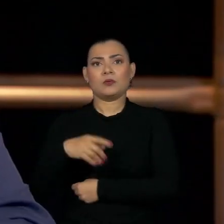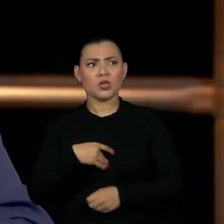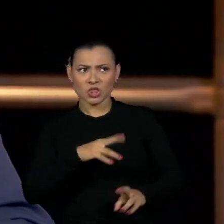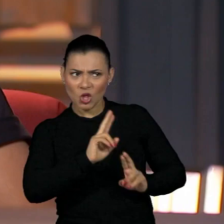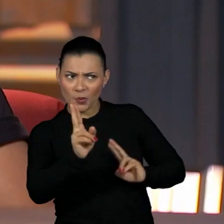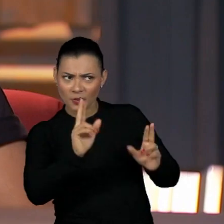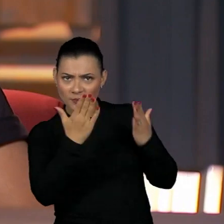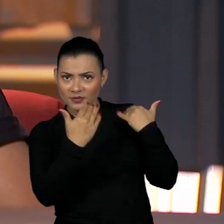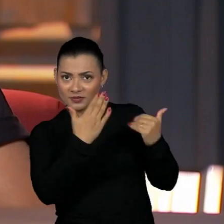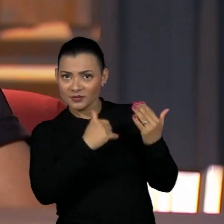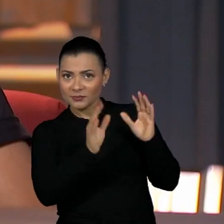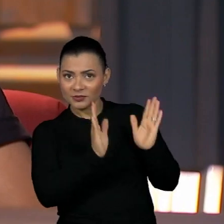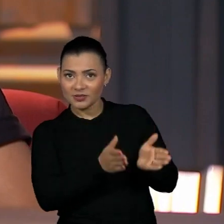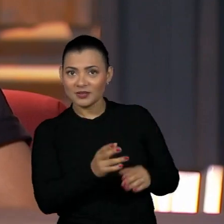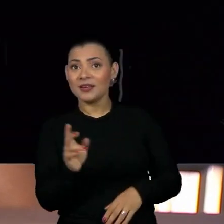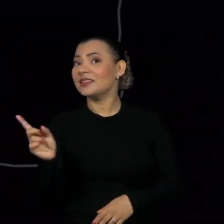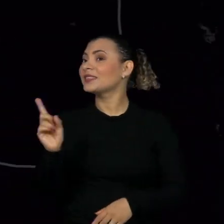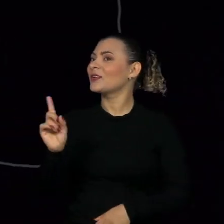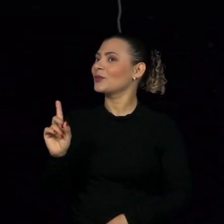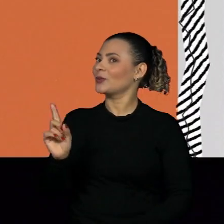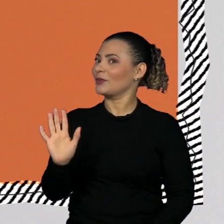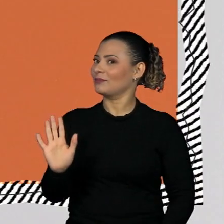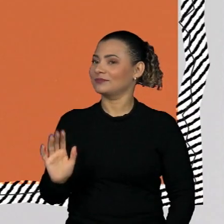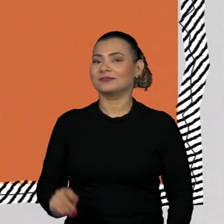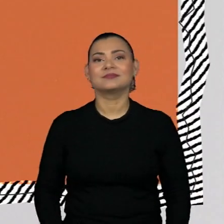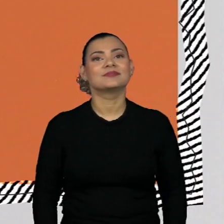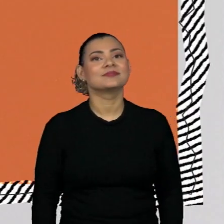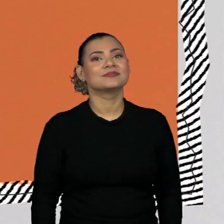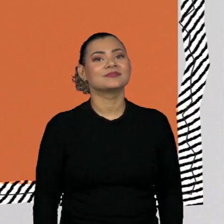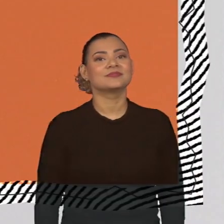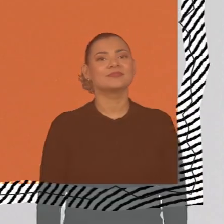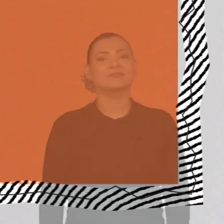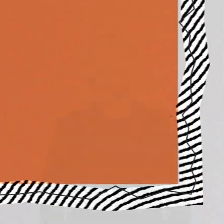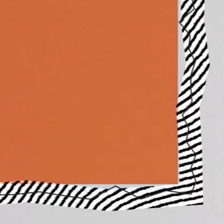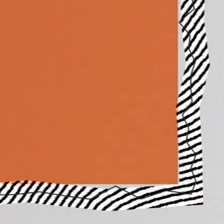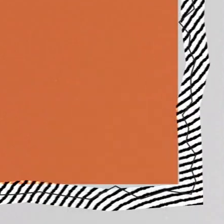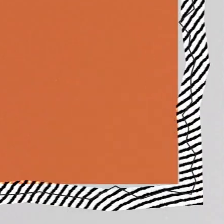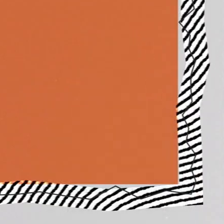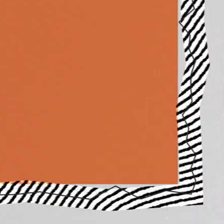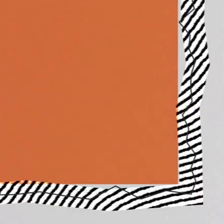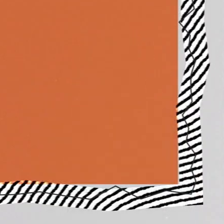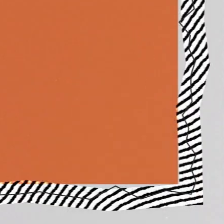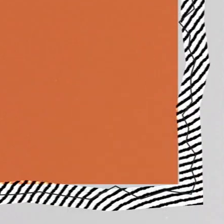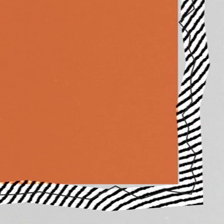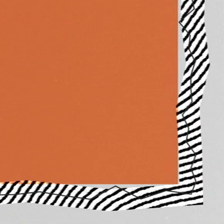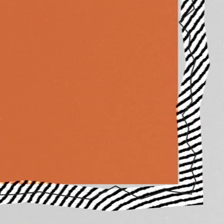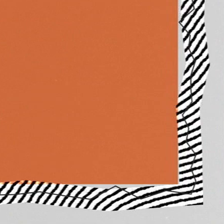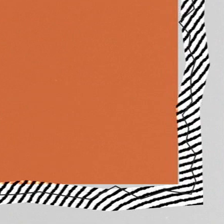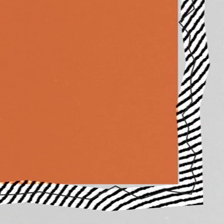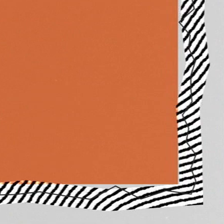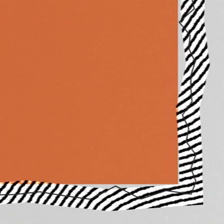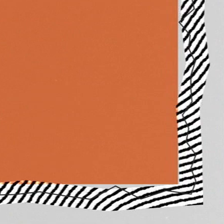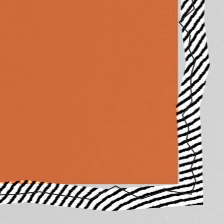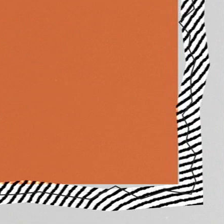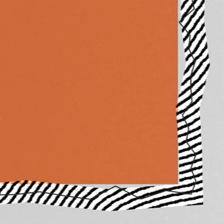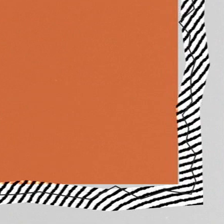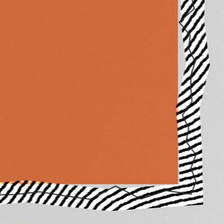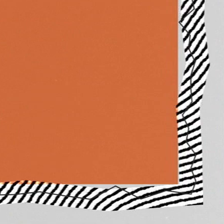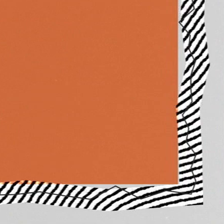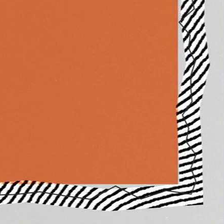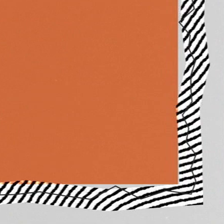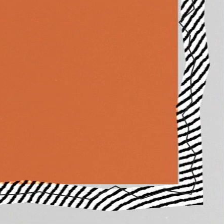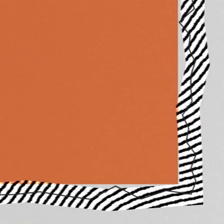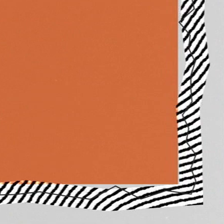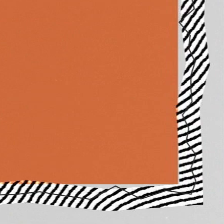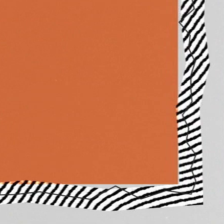assim? Não, por enquanto não. Esse mês vai ser Deus na frente. E os cartão e as